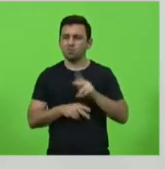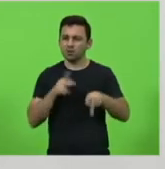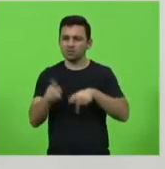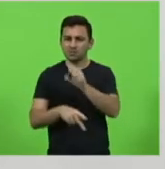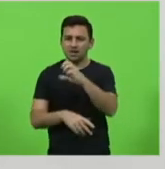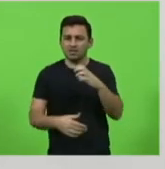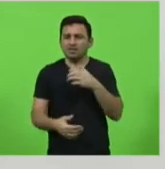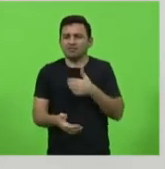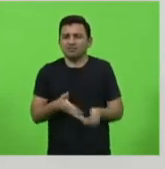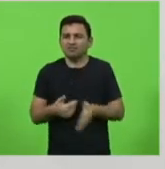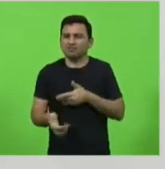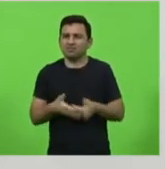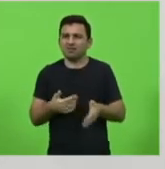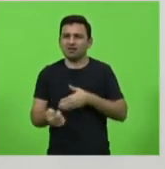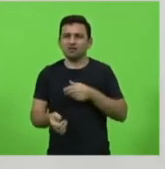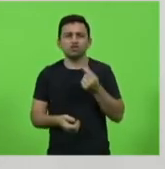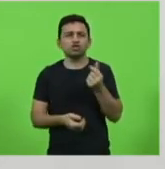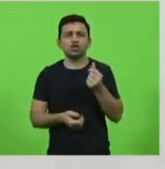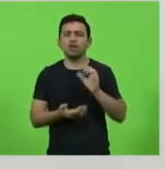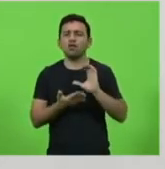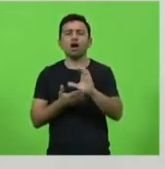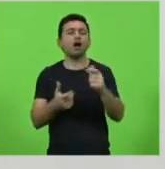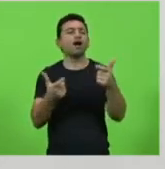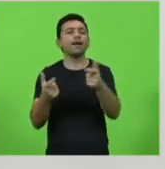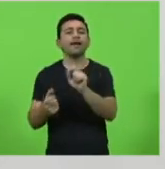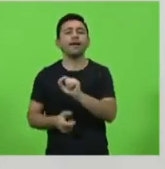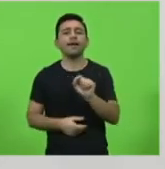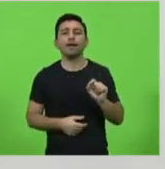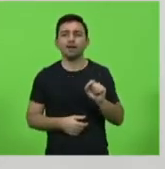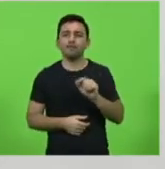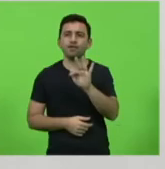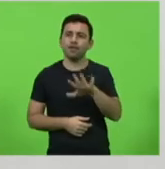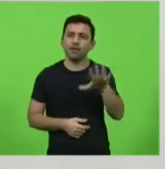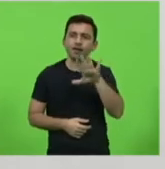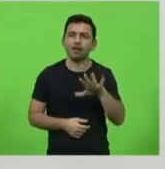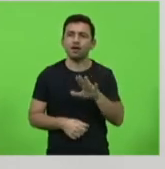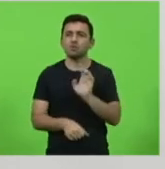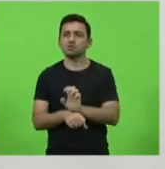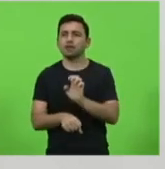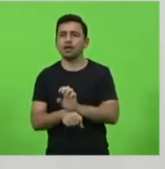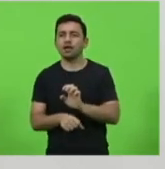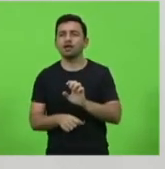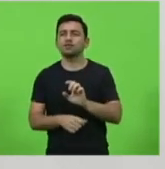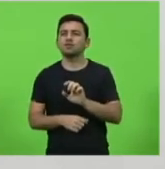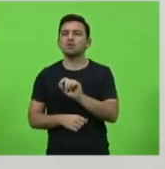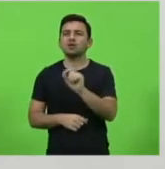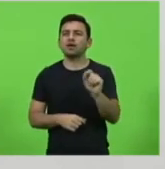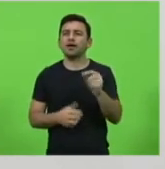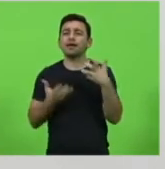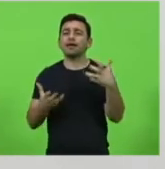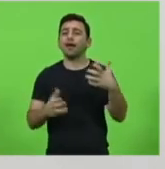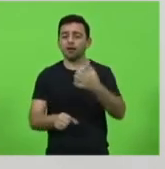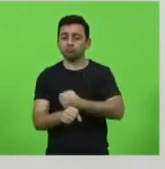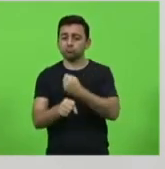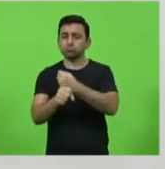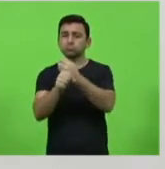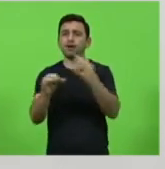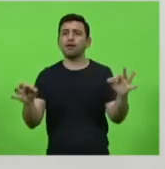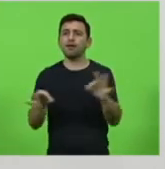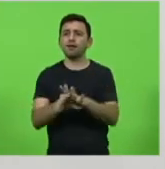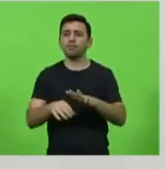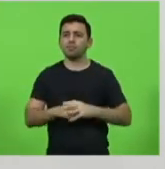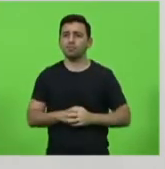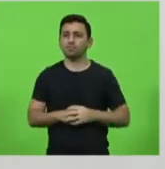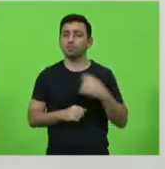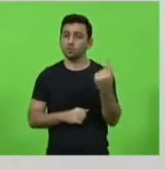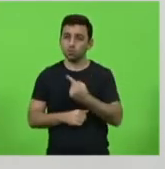não interessa. Quem está morrendo lá não interessa se o dinheiro é federal, se é estadual, se é municipal, ele quer ver a obra concluída. E nós